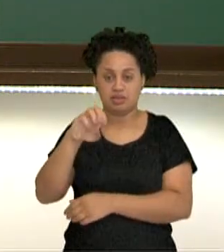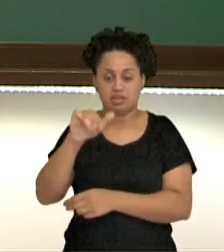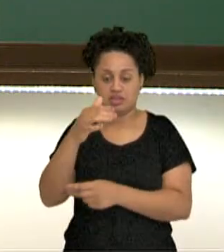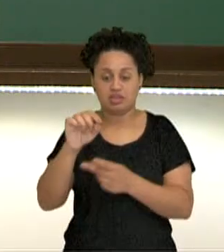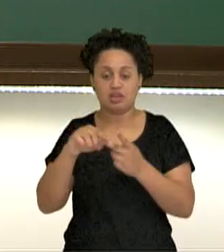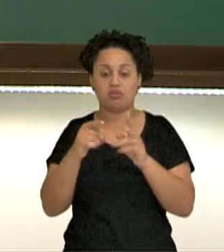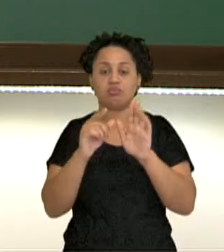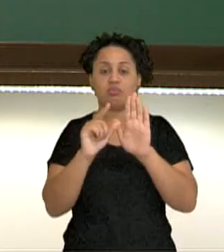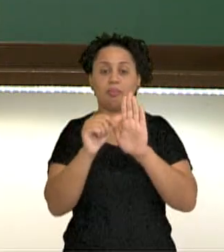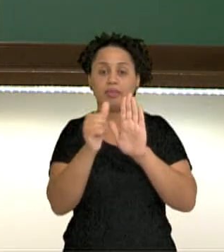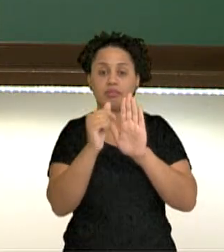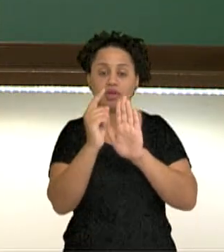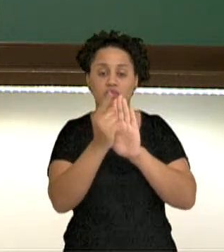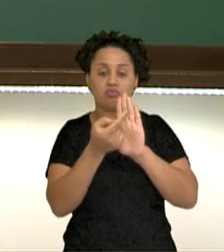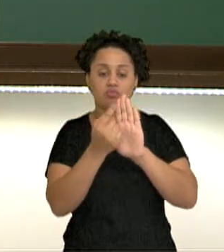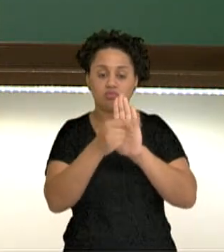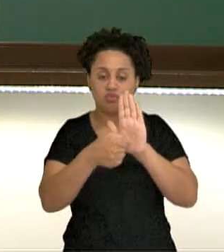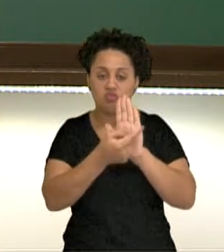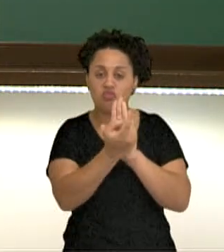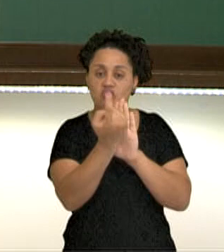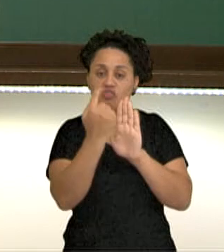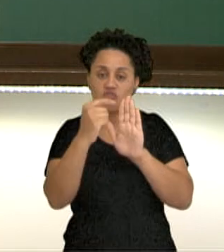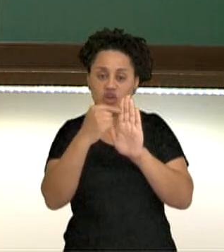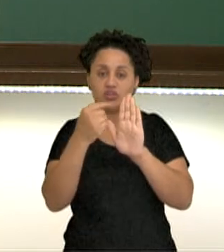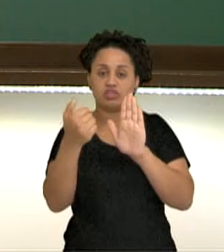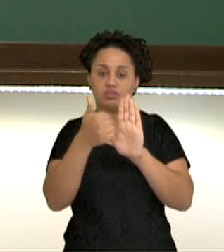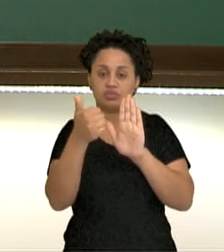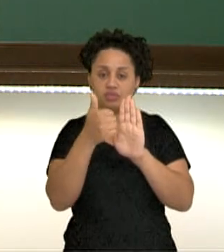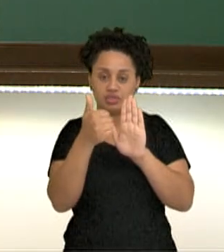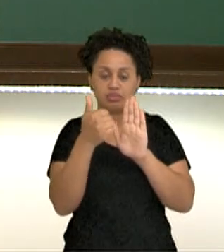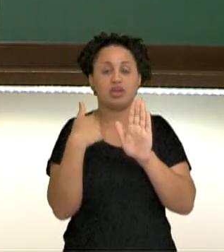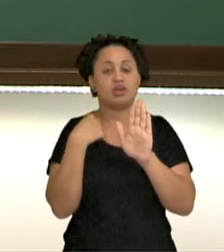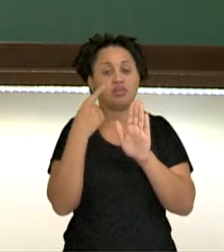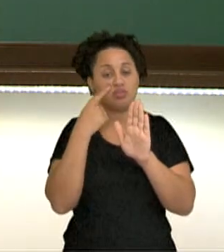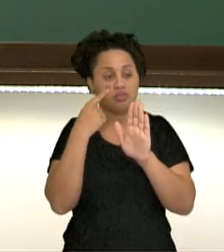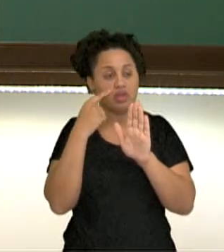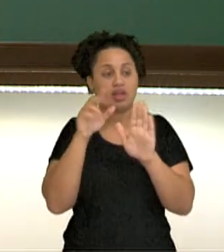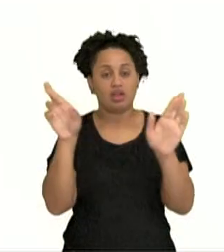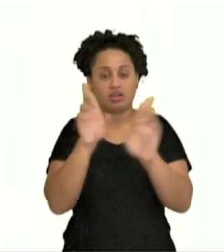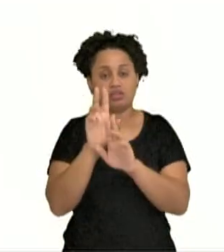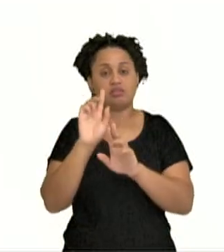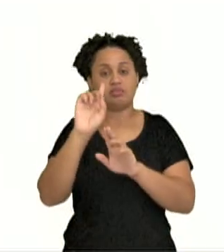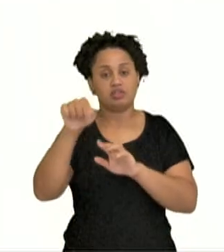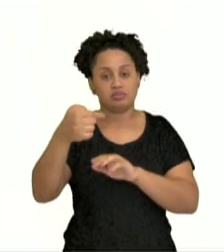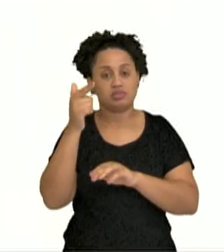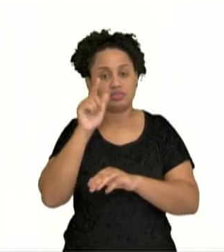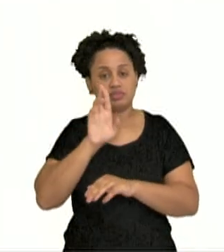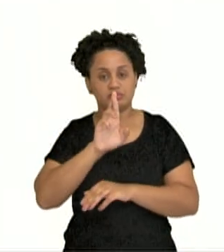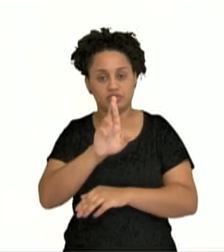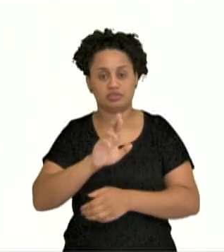quadrante, olhar para o sinal das relações, para daí sim você poder dar a sua resposta.